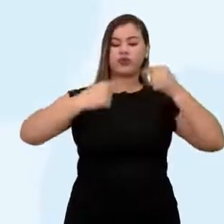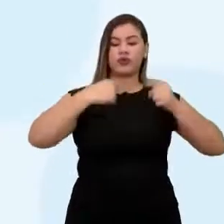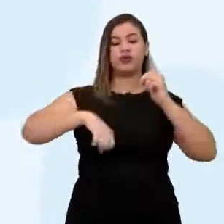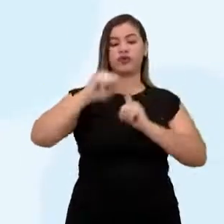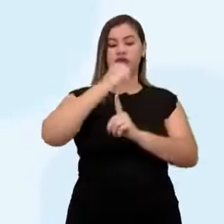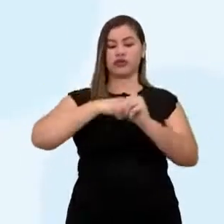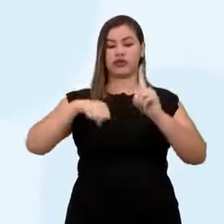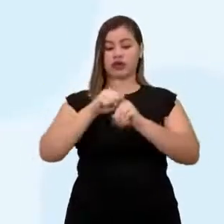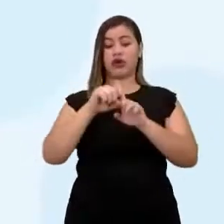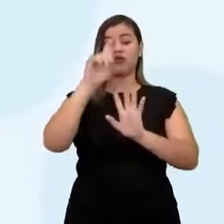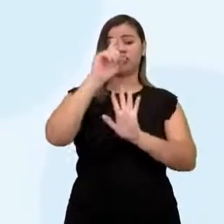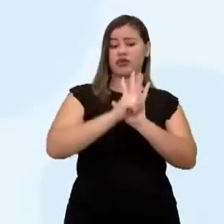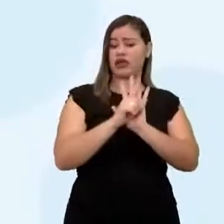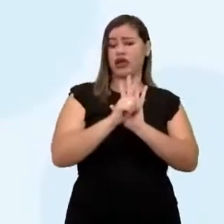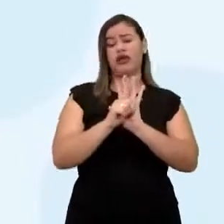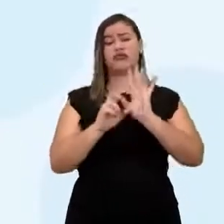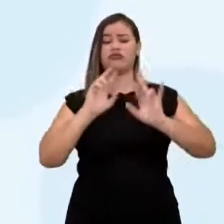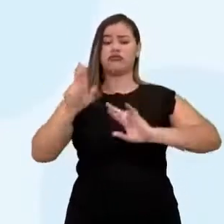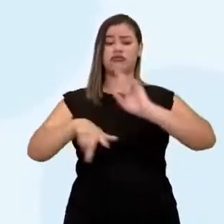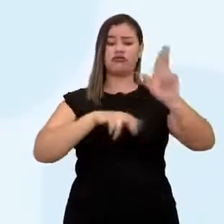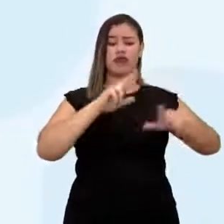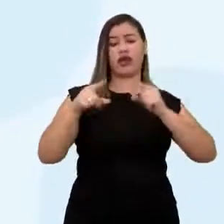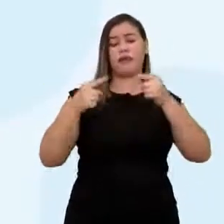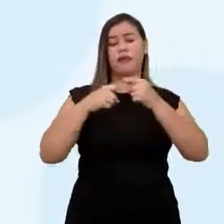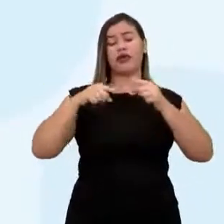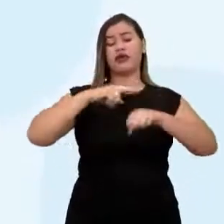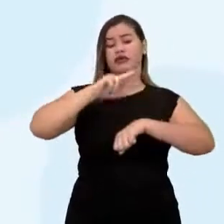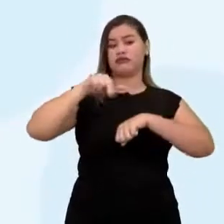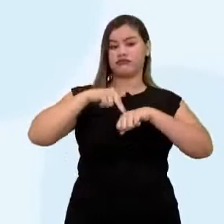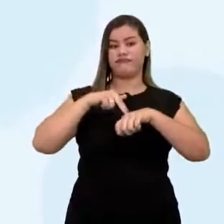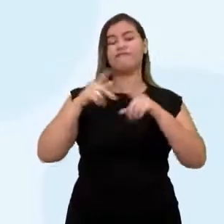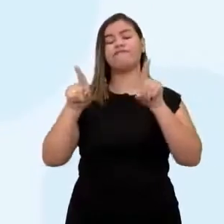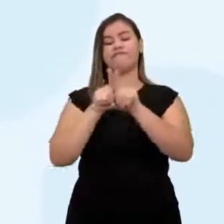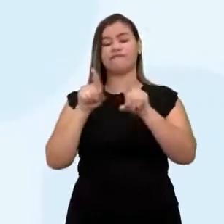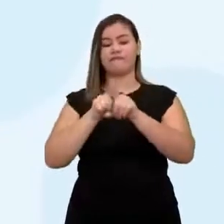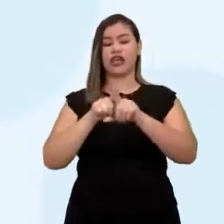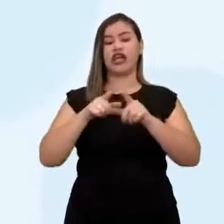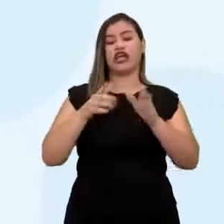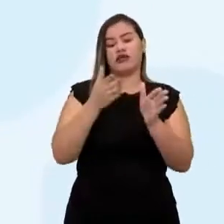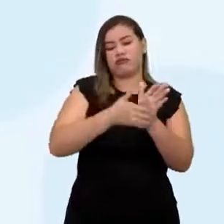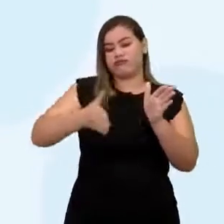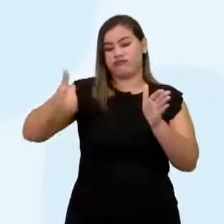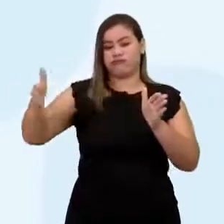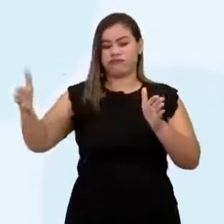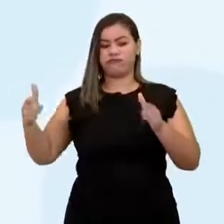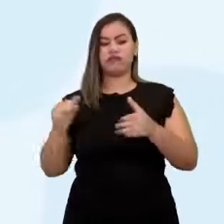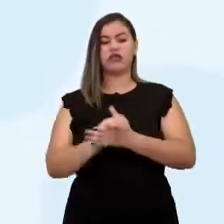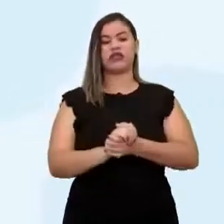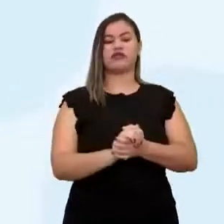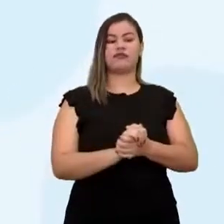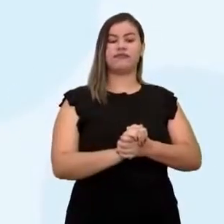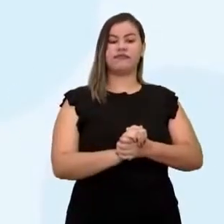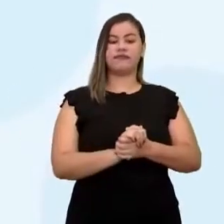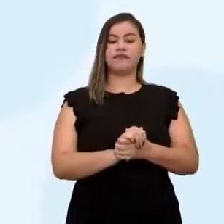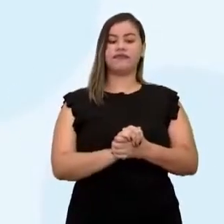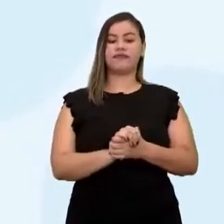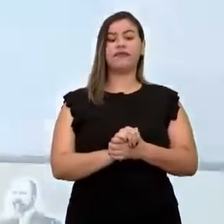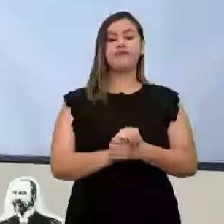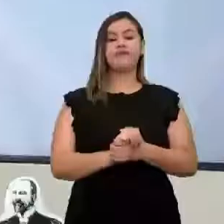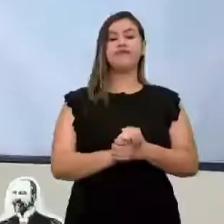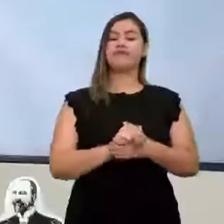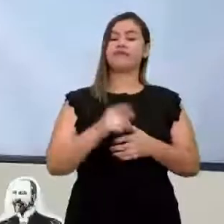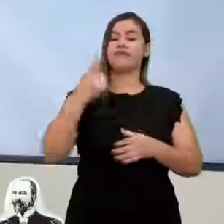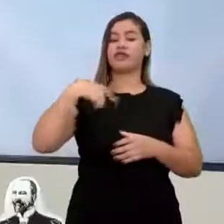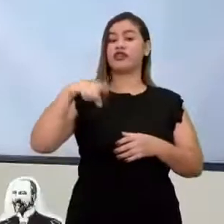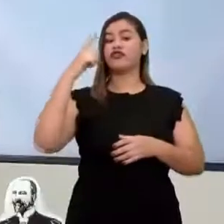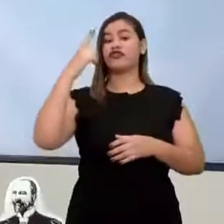variam, né, de acordo com cada nação e tempo histórico, bem como a definição de quem é cidadão também foi historicamente sendo alterada. Então, nós já temos